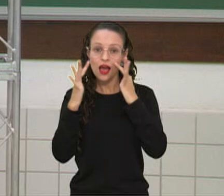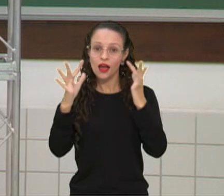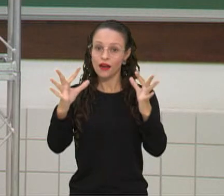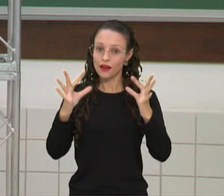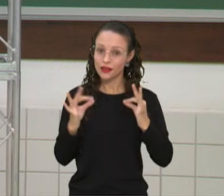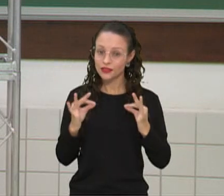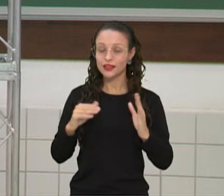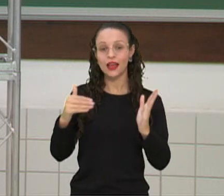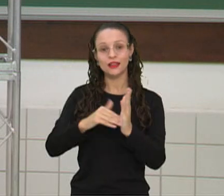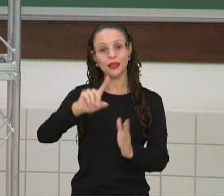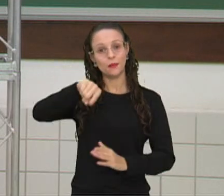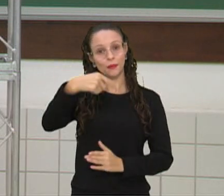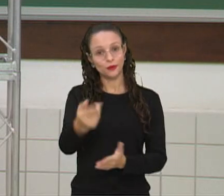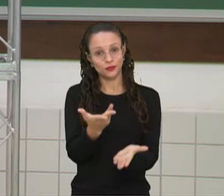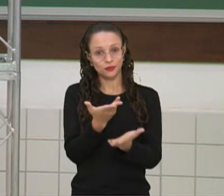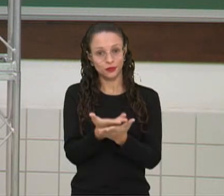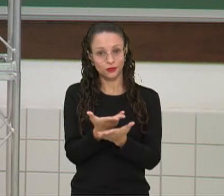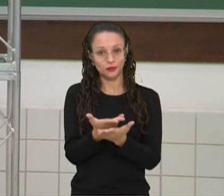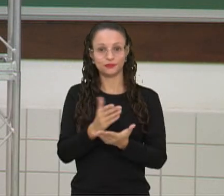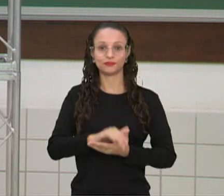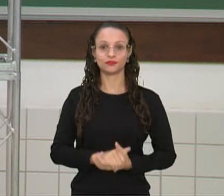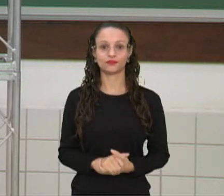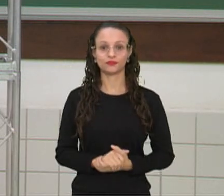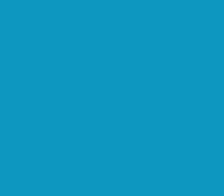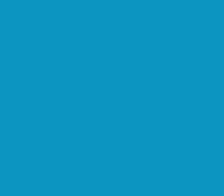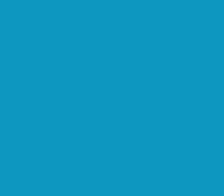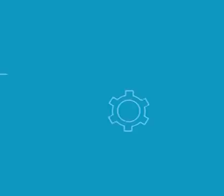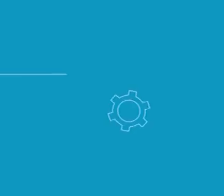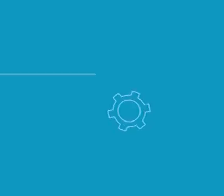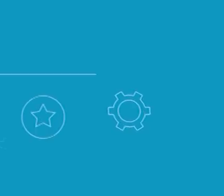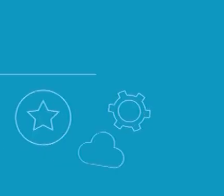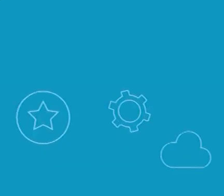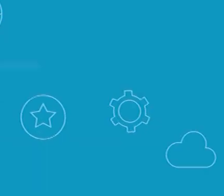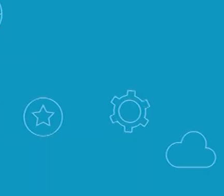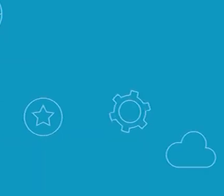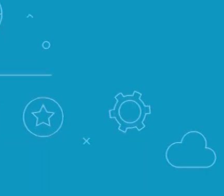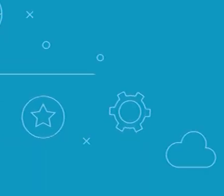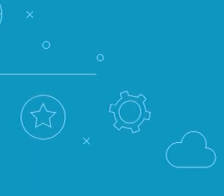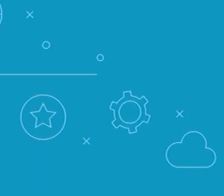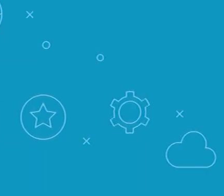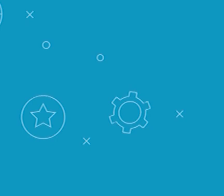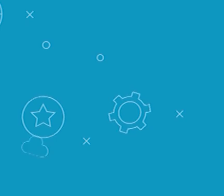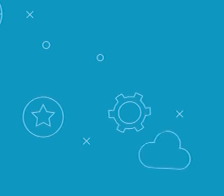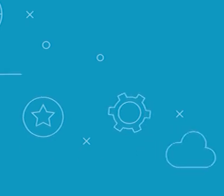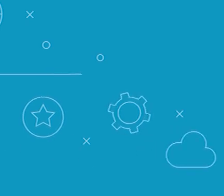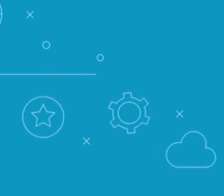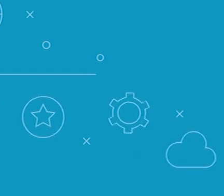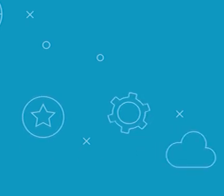vocês. Até a próxima aula.